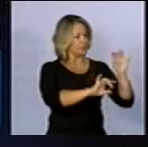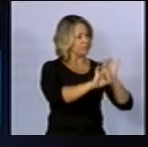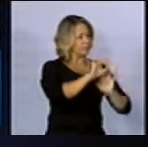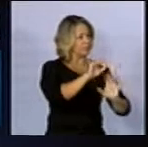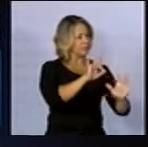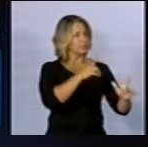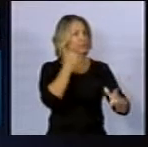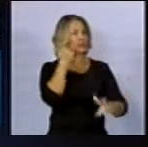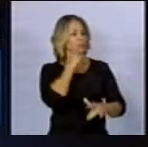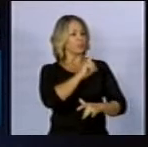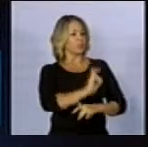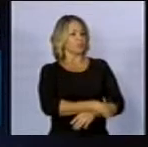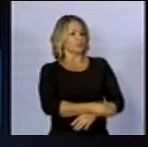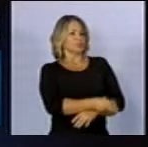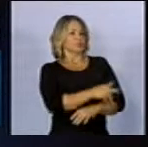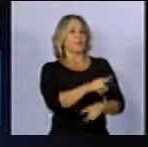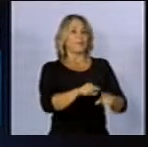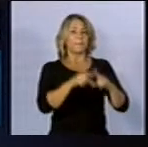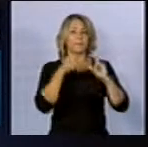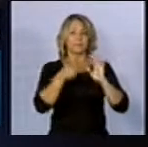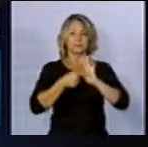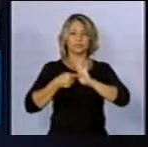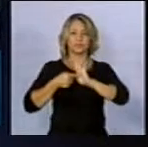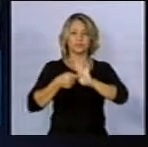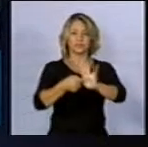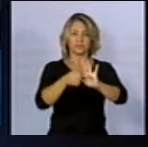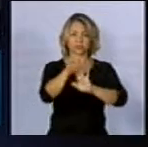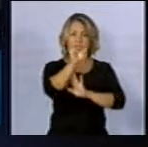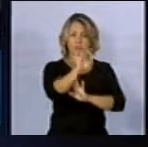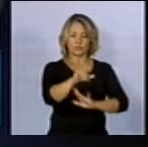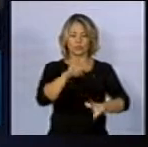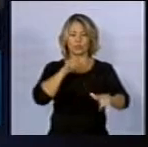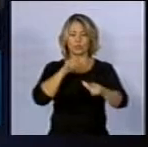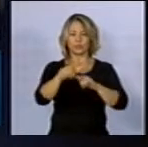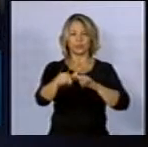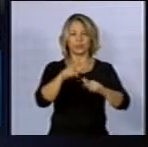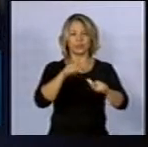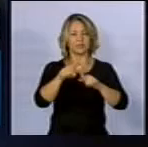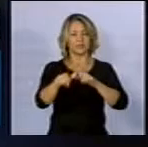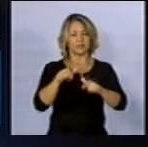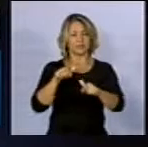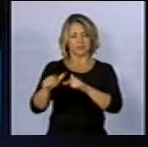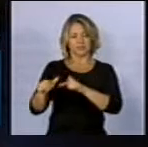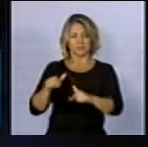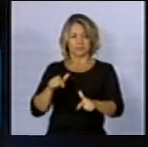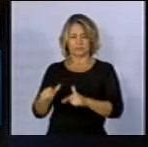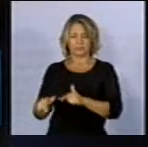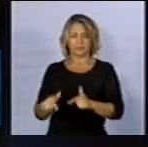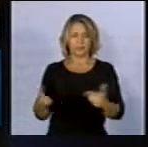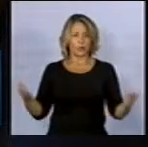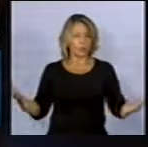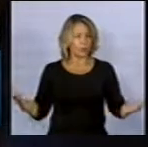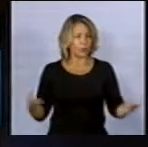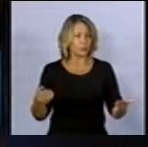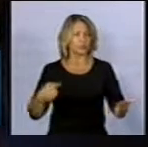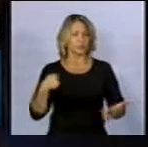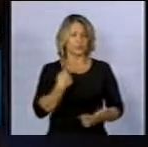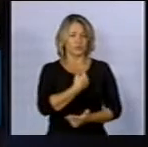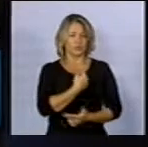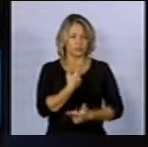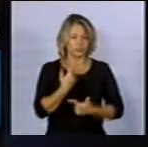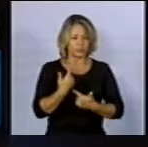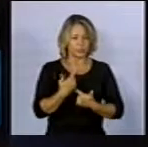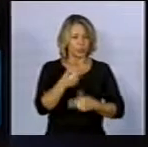uma continuidade mas sim voltada exatamente para o trabalho onde hoje é usada